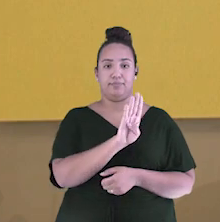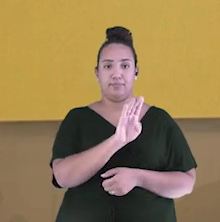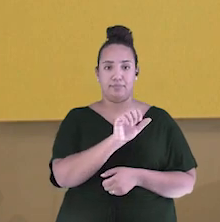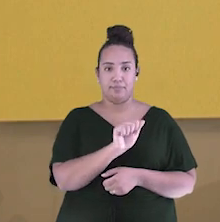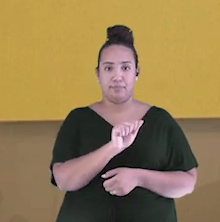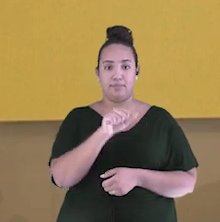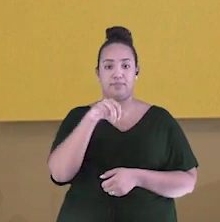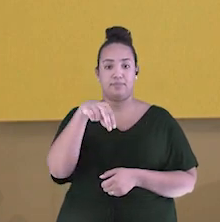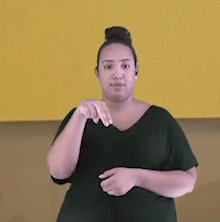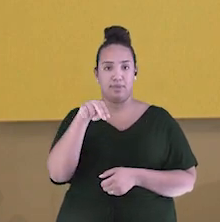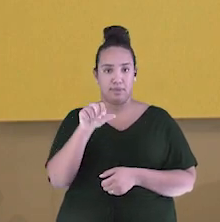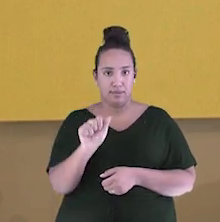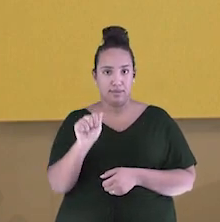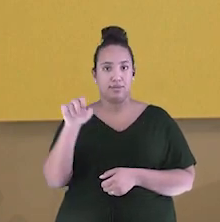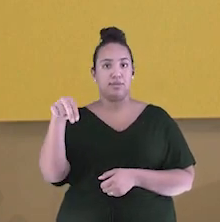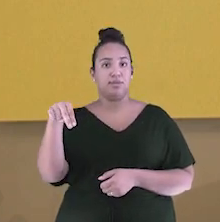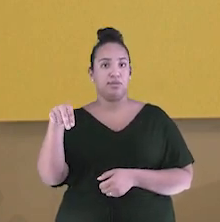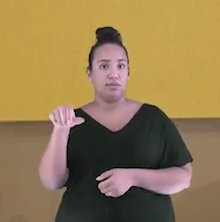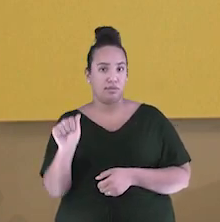Banana.